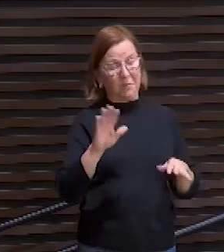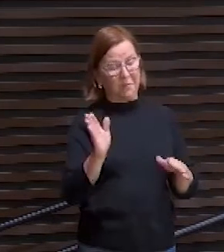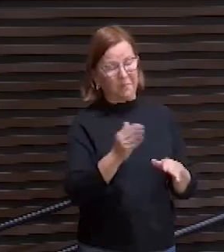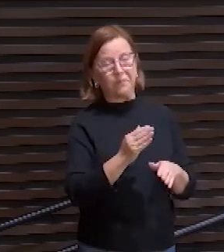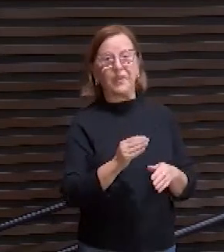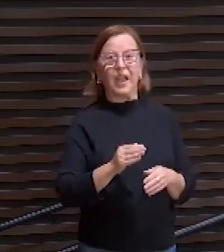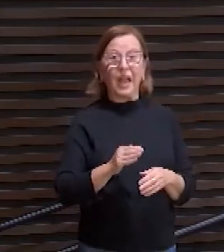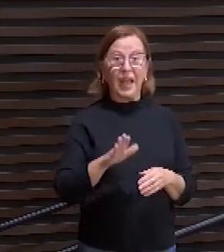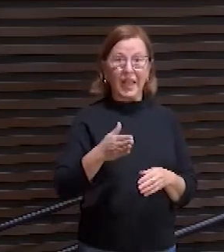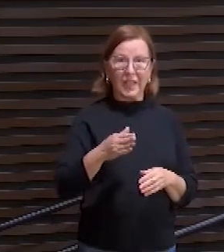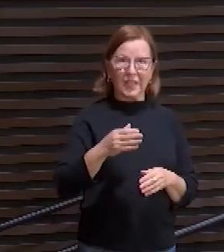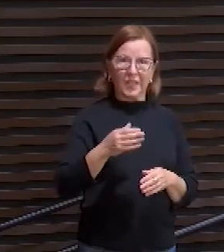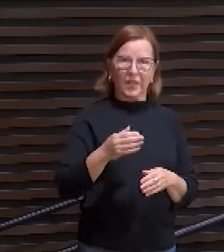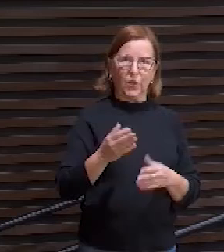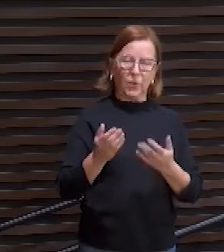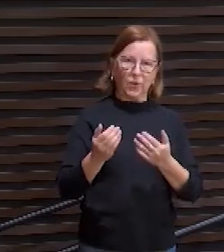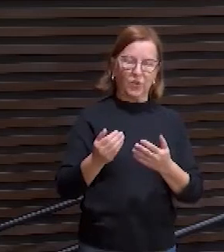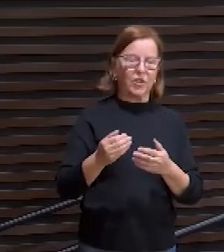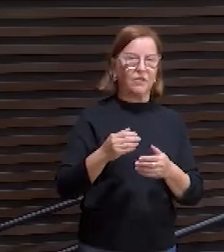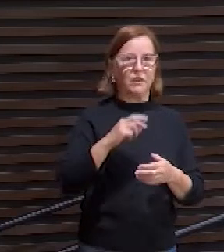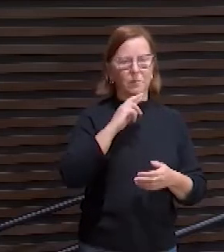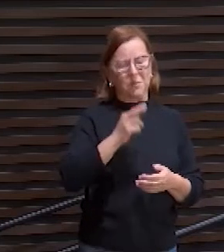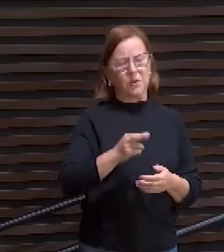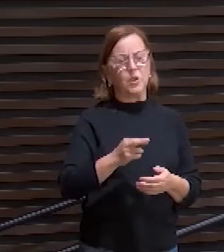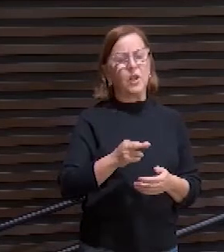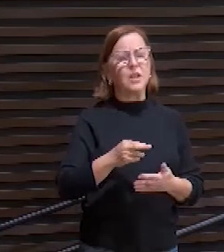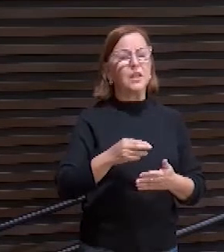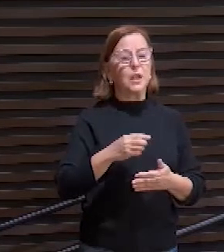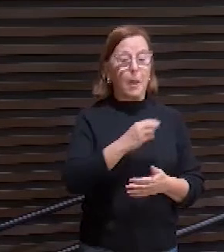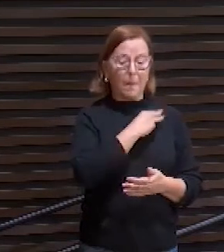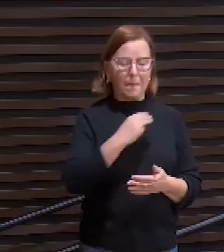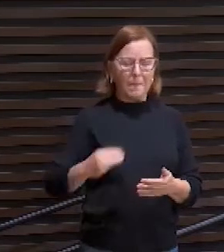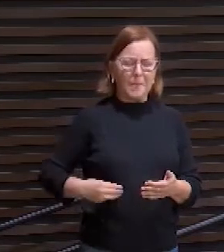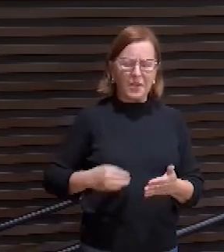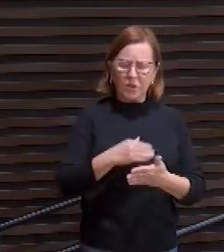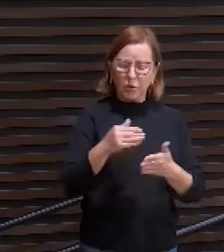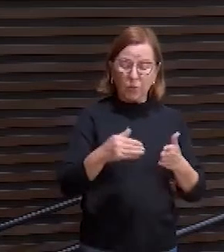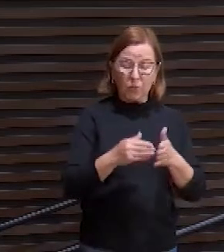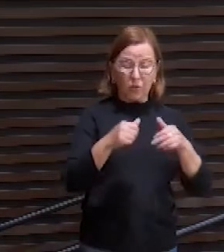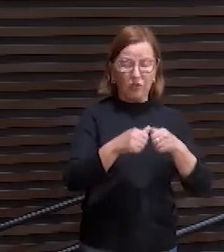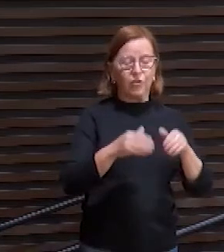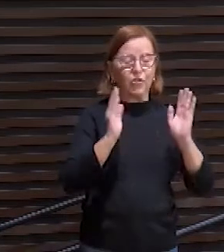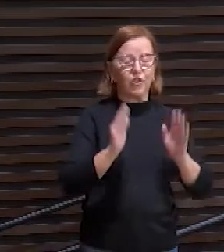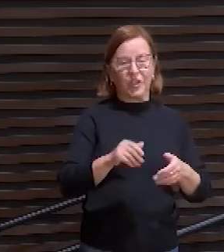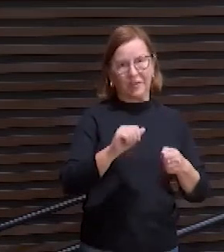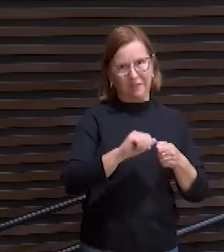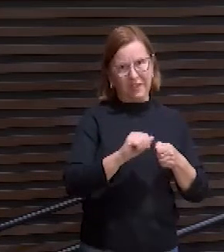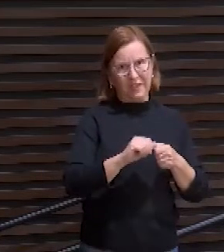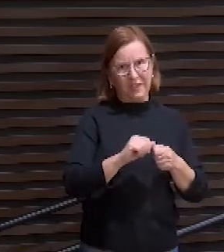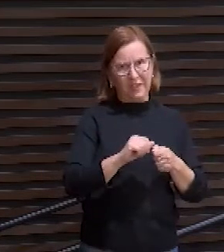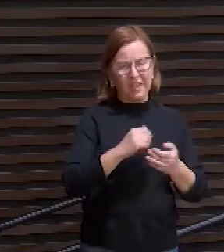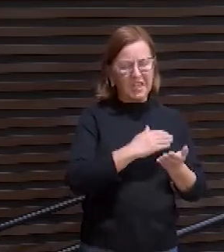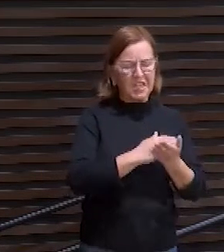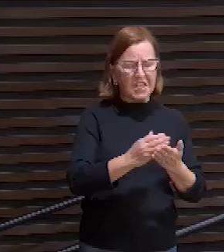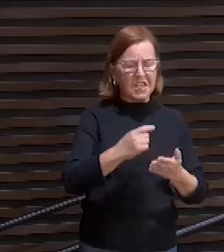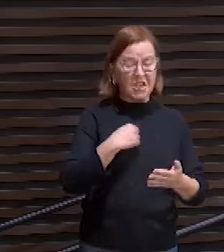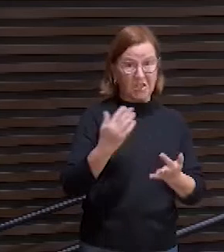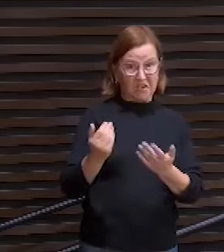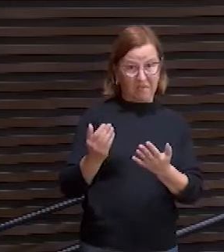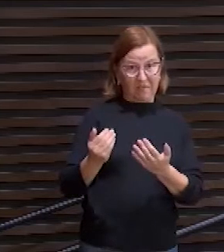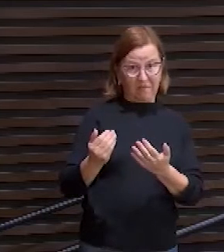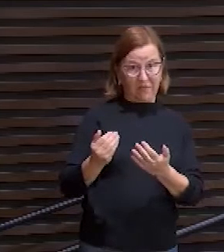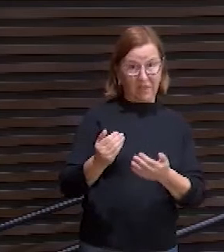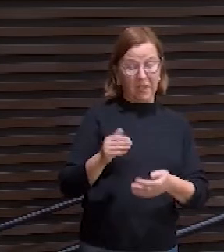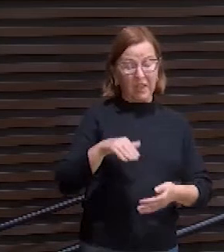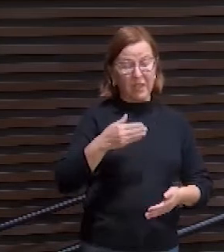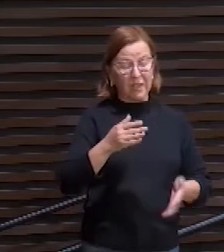Mestre, tudo isso tenho observado desde a minha juventude. E Jesus, fitando-o, o